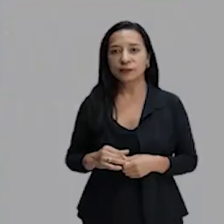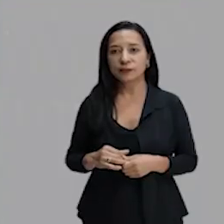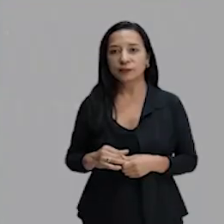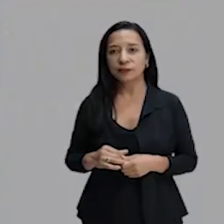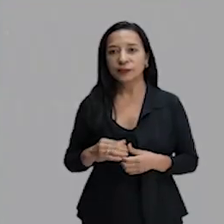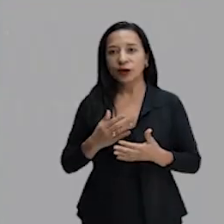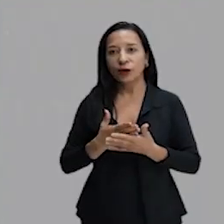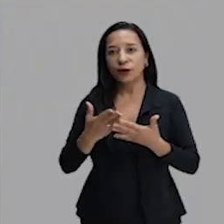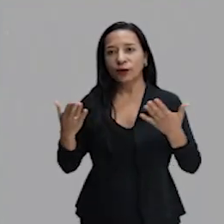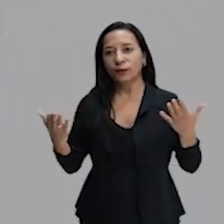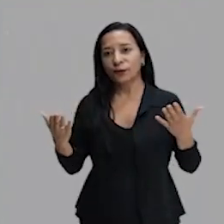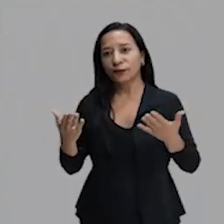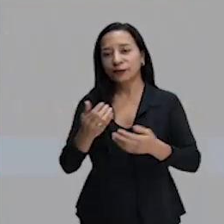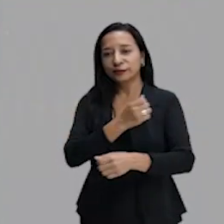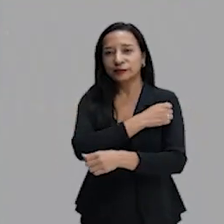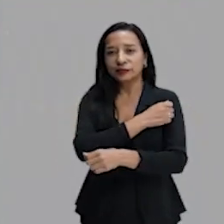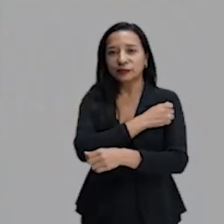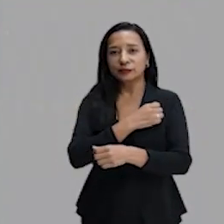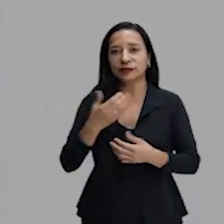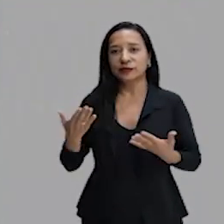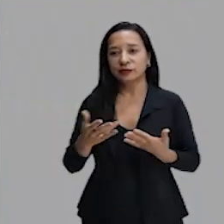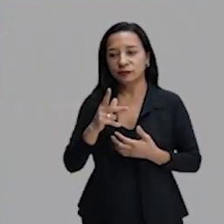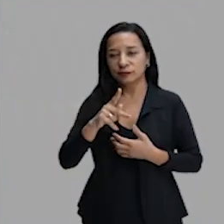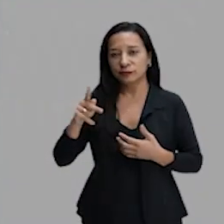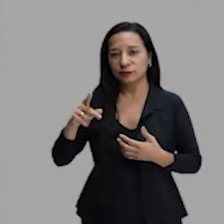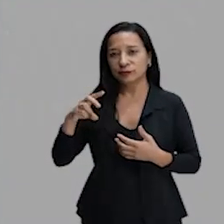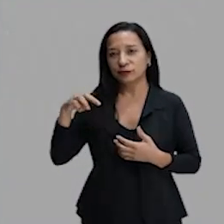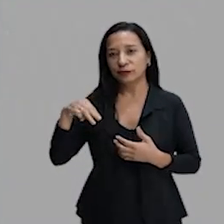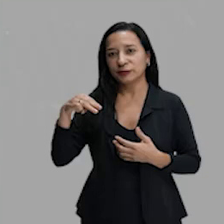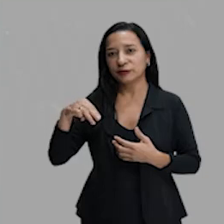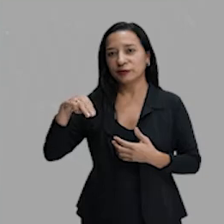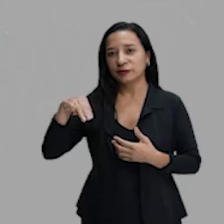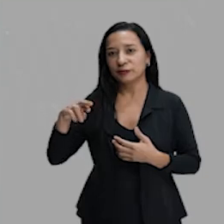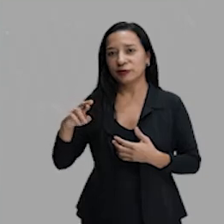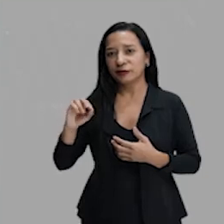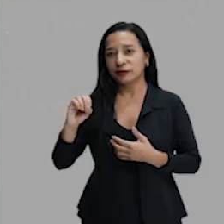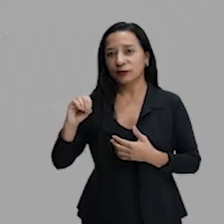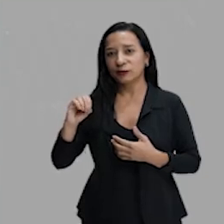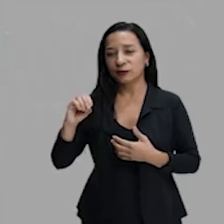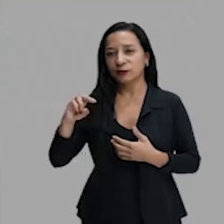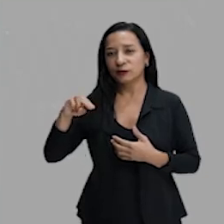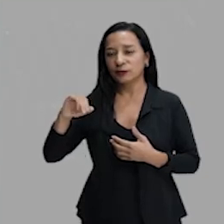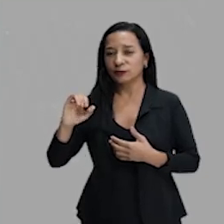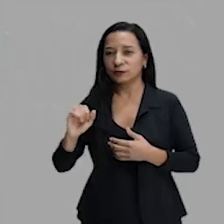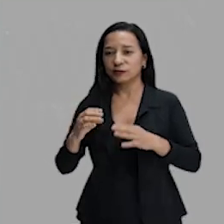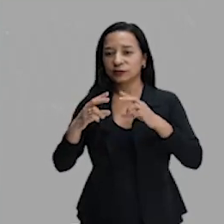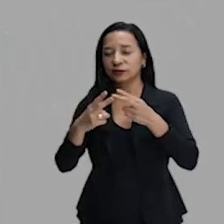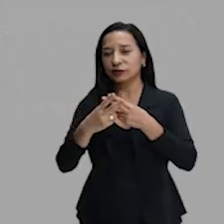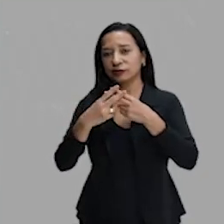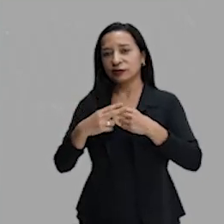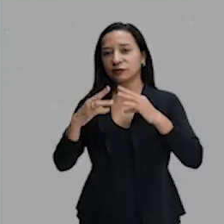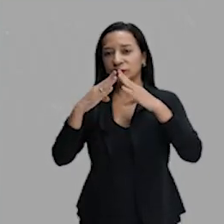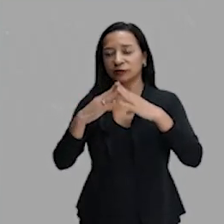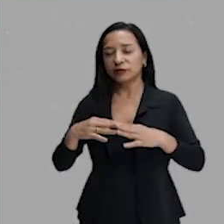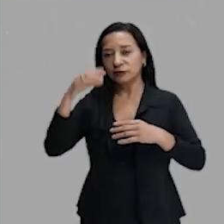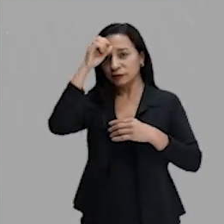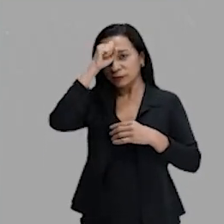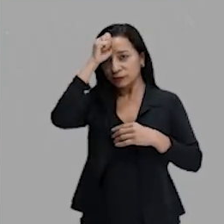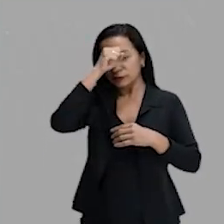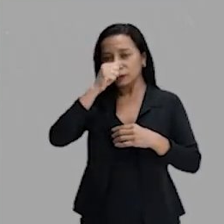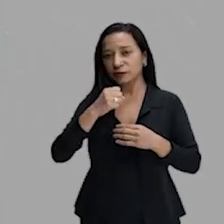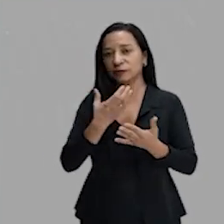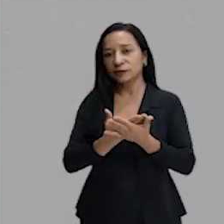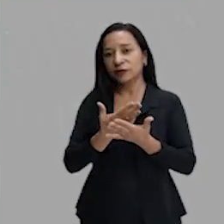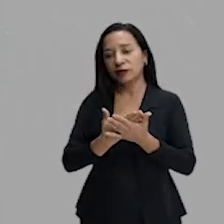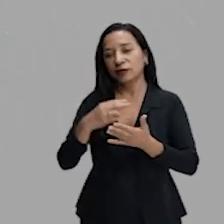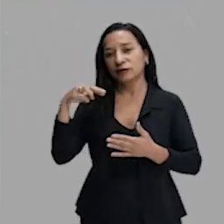Olá pessoal aqui é o professor Maron Beckman mais uma vez com vocês aqui na TV Educação programa #fica em casa aprendendo para mais uma aula de